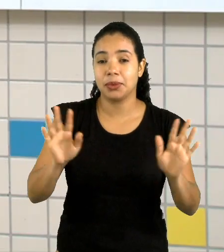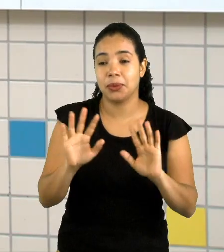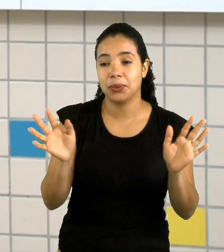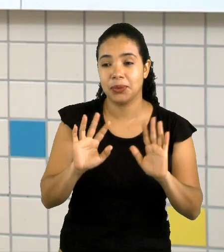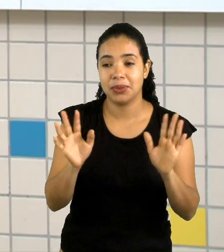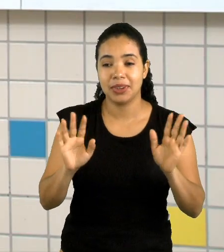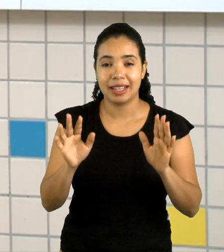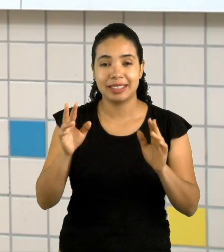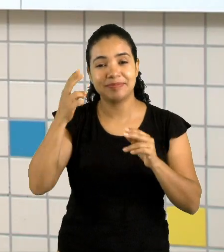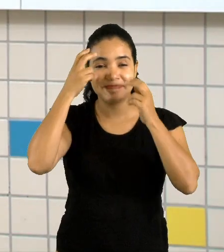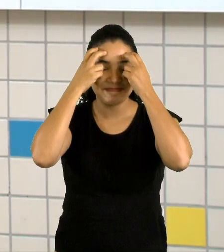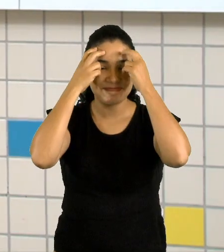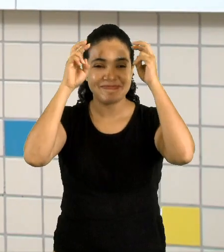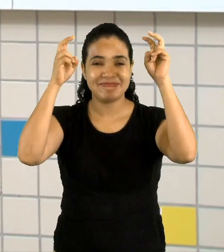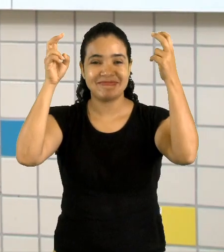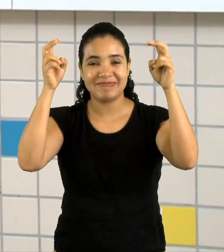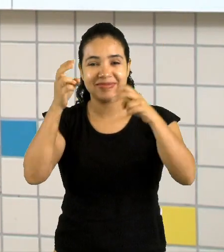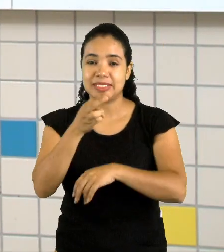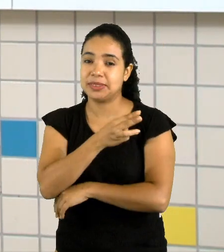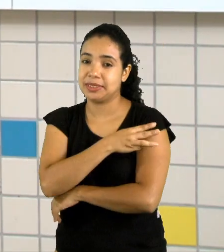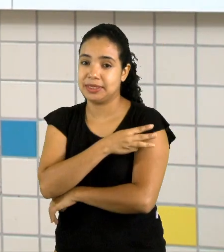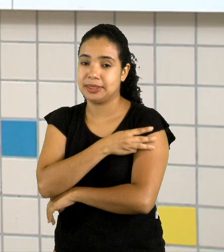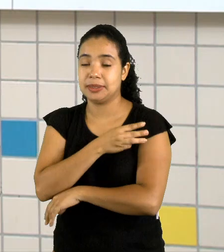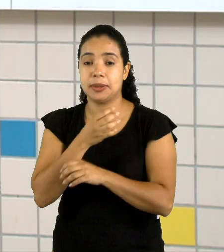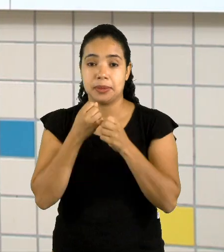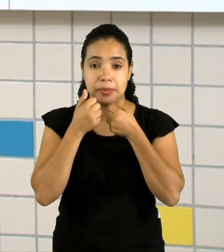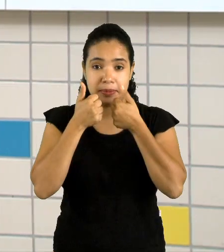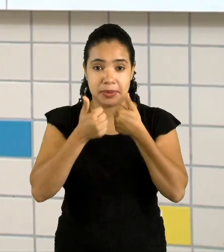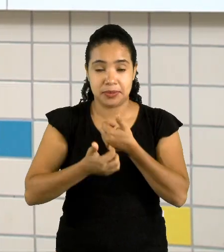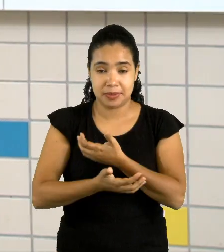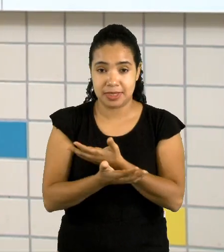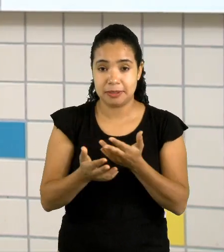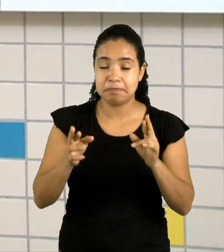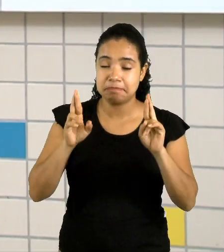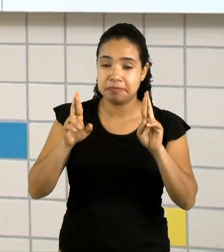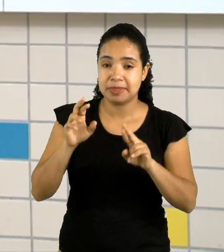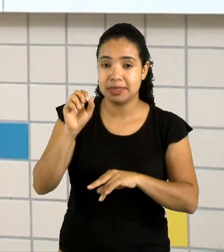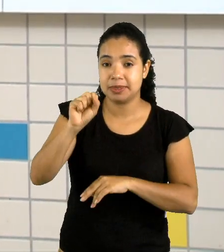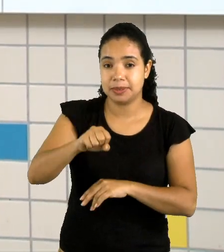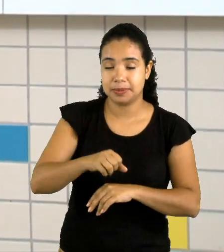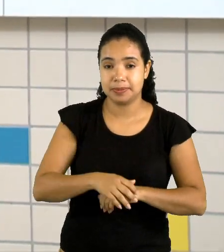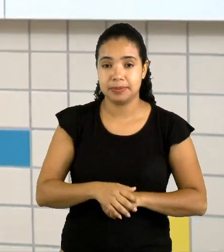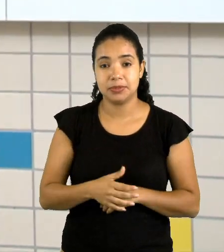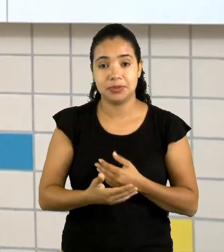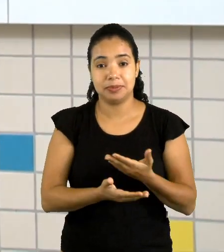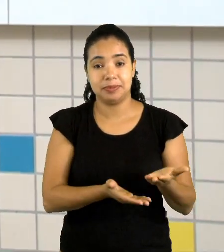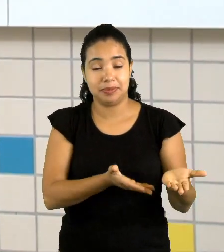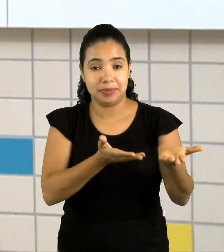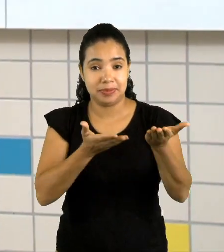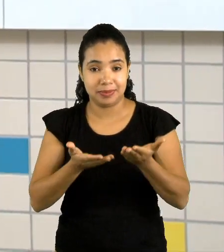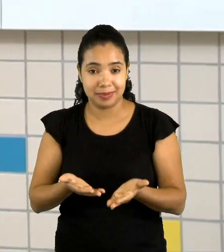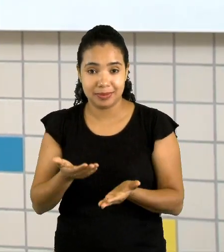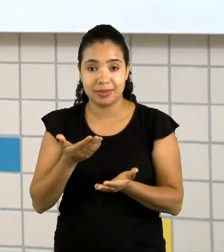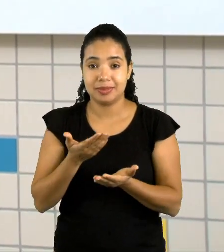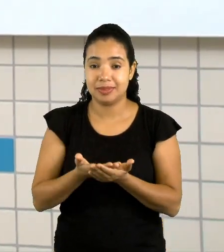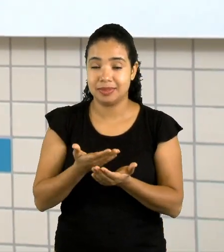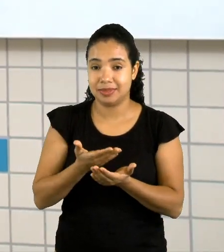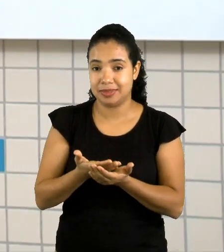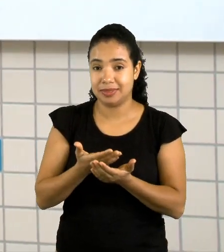mentes brilhantes do terceiro ano, tudo bem com vocês? Espero que sim. Sejam bem-vindos ao nosso